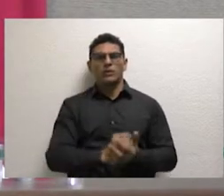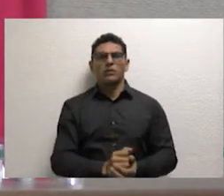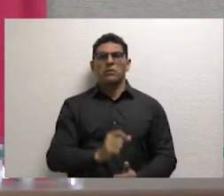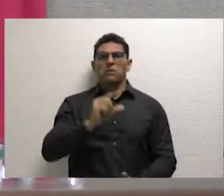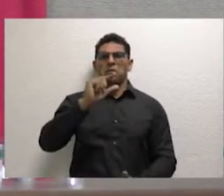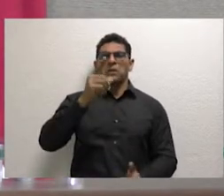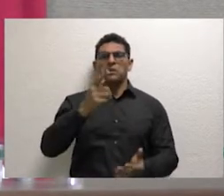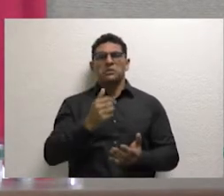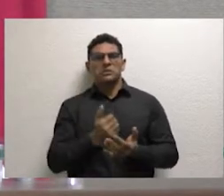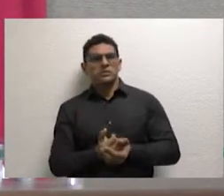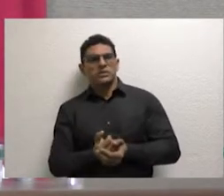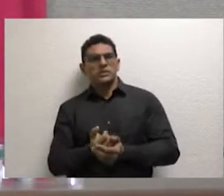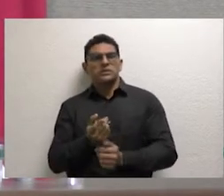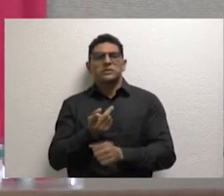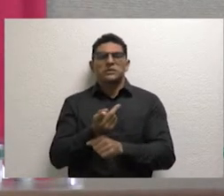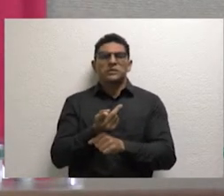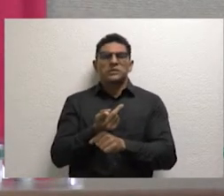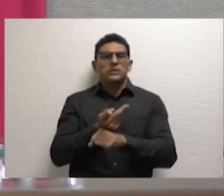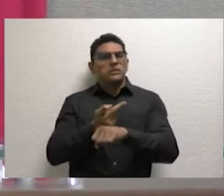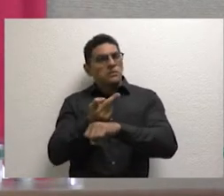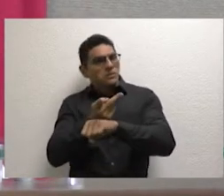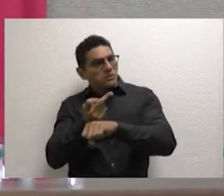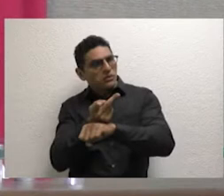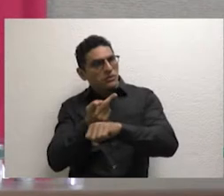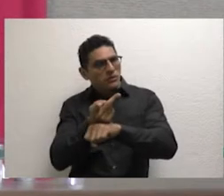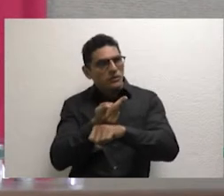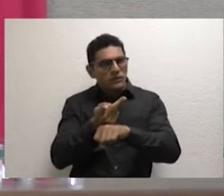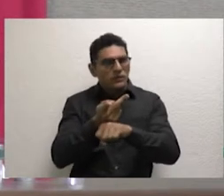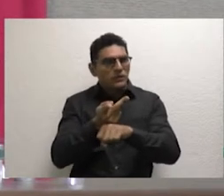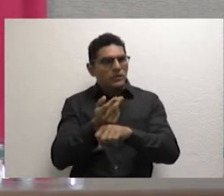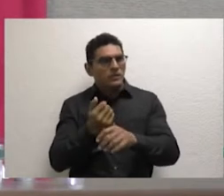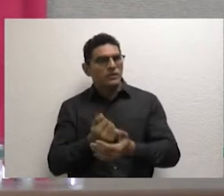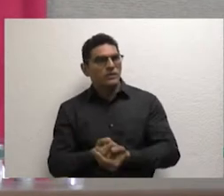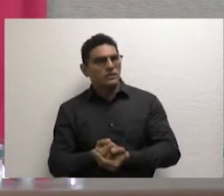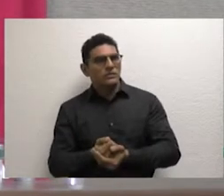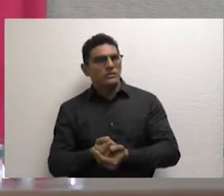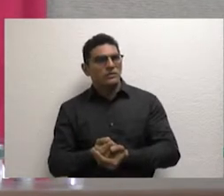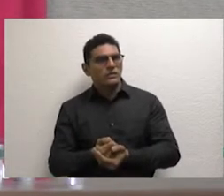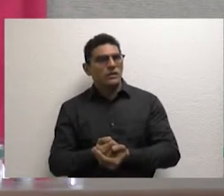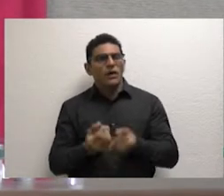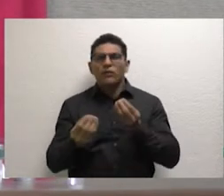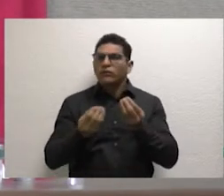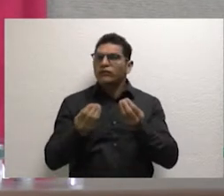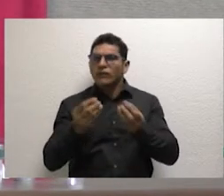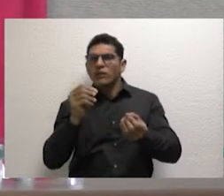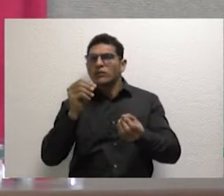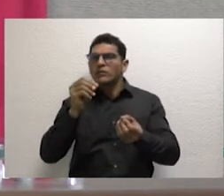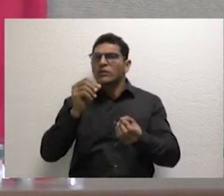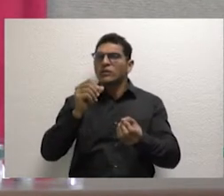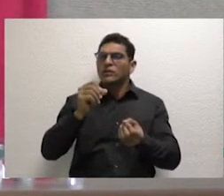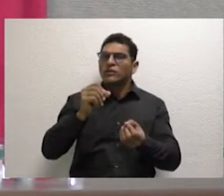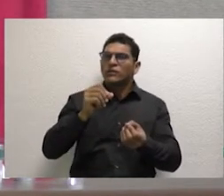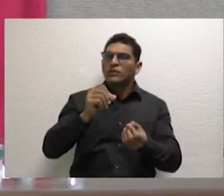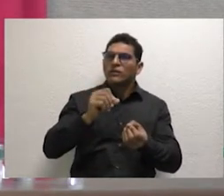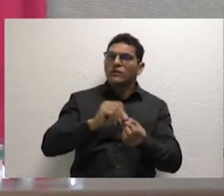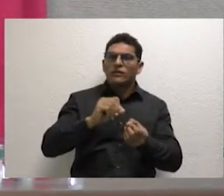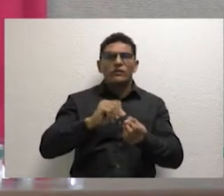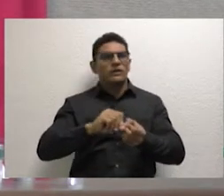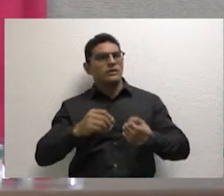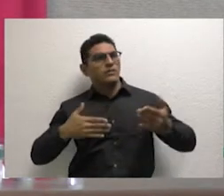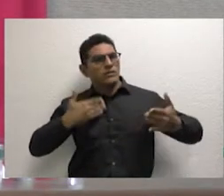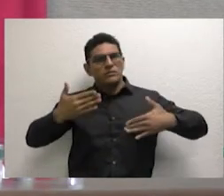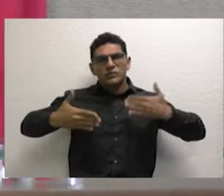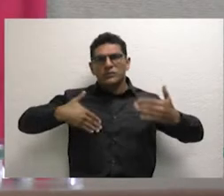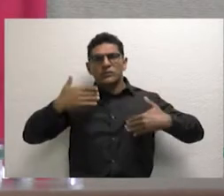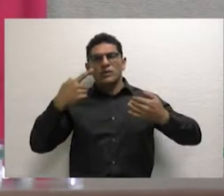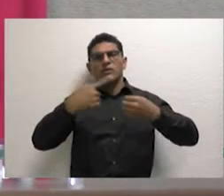sido buscada a verdadeira alternativa de desenvolvimento daquele município, que hoje